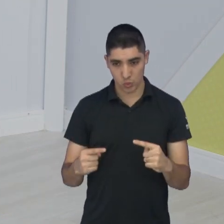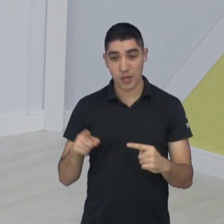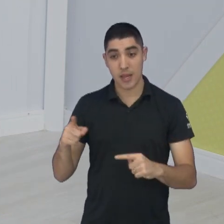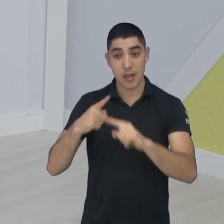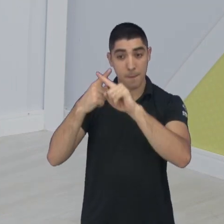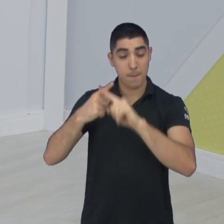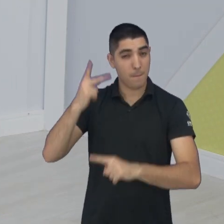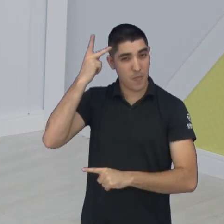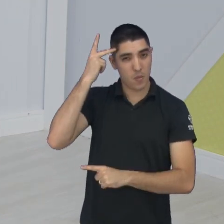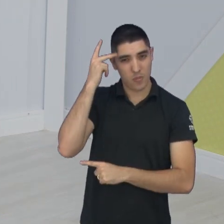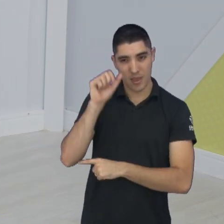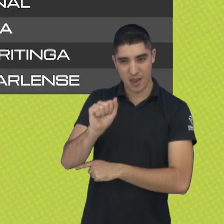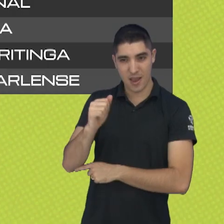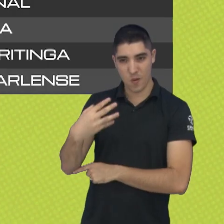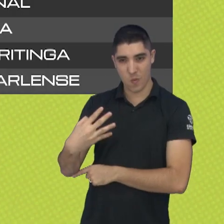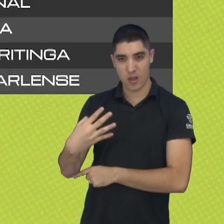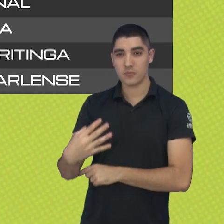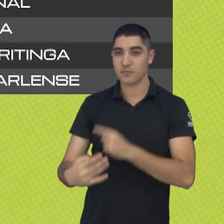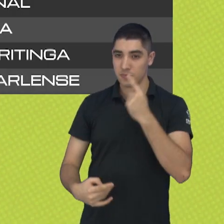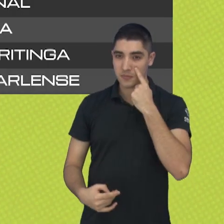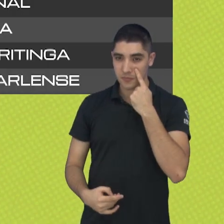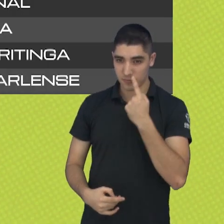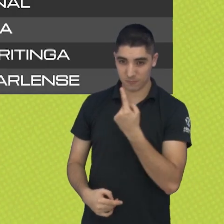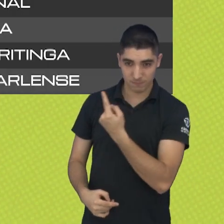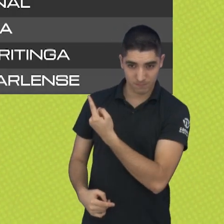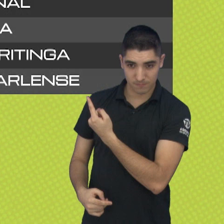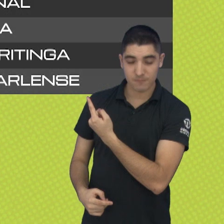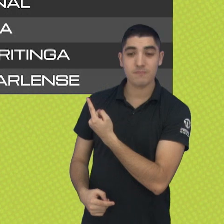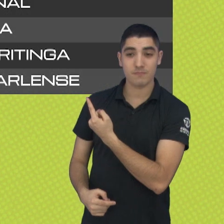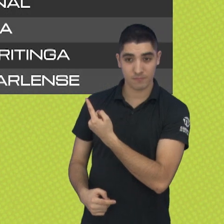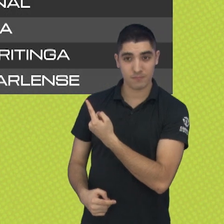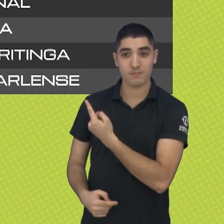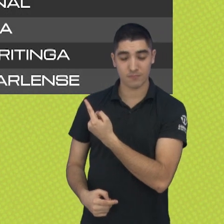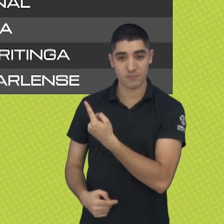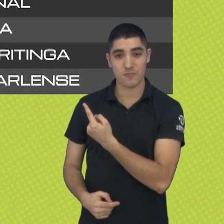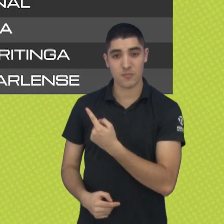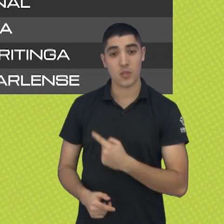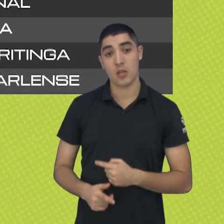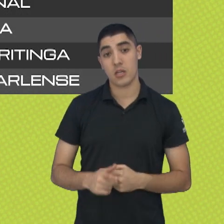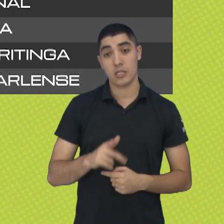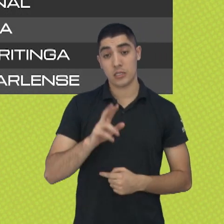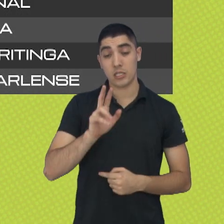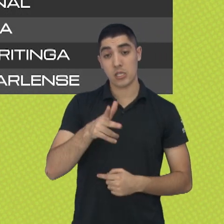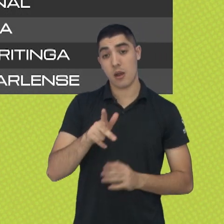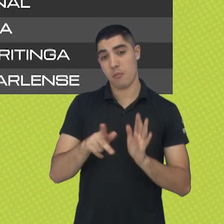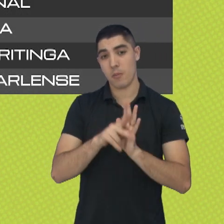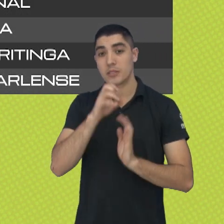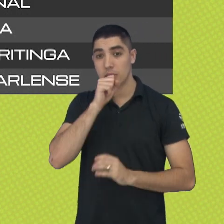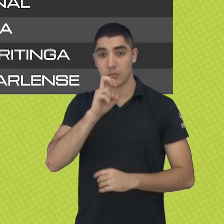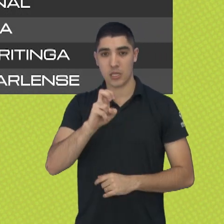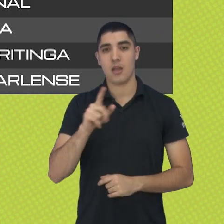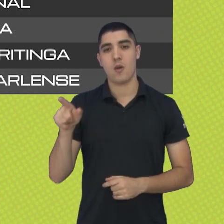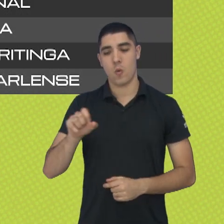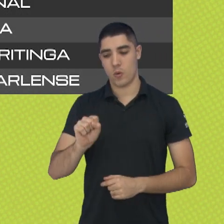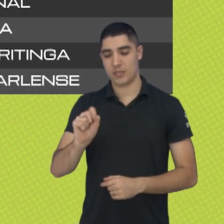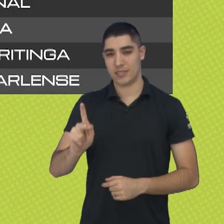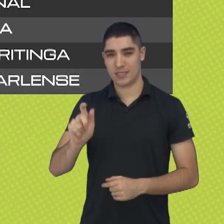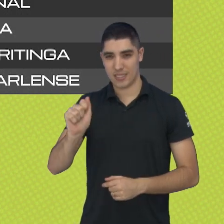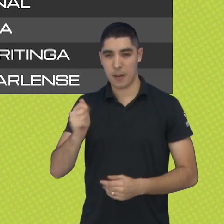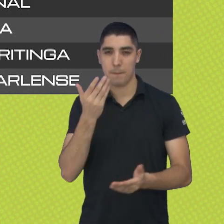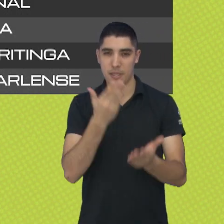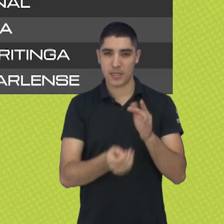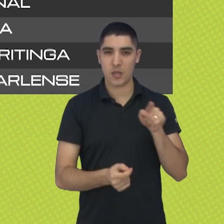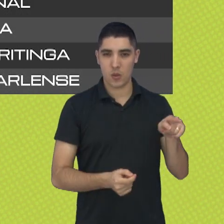Campeonato Paulista da Série A4, equivalente à Bzinha do ano passado. Tivemos 5 jogos no sábado. O SCA Brasil em casa perdeu pro Osasco